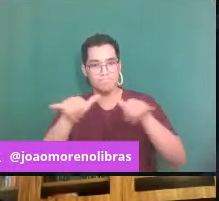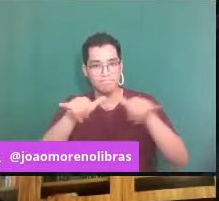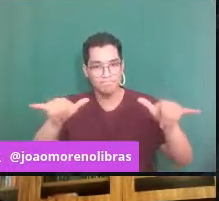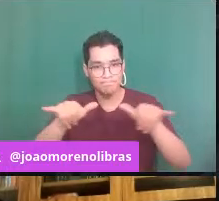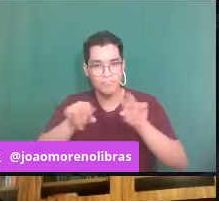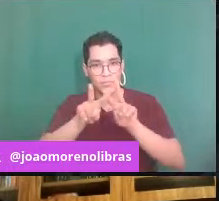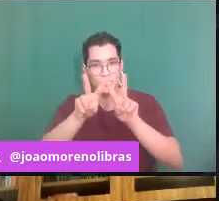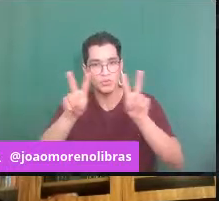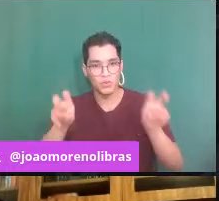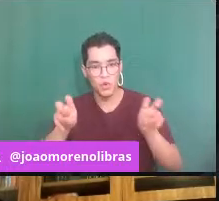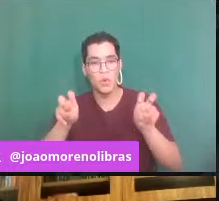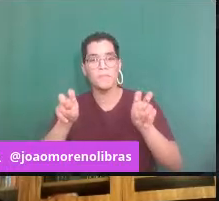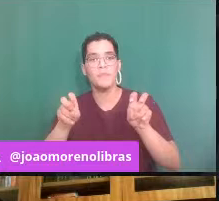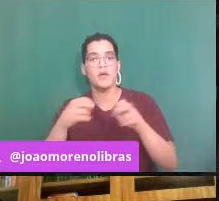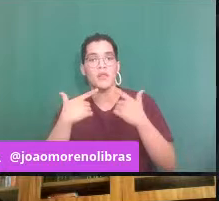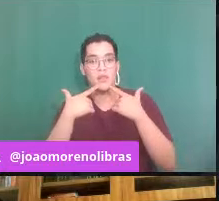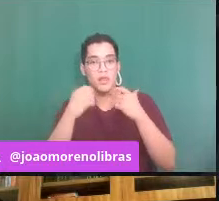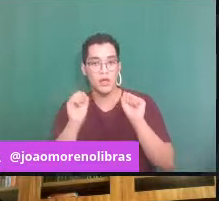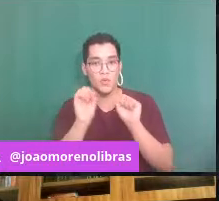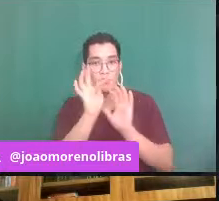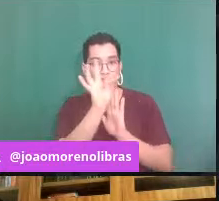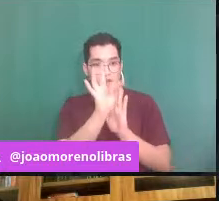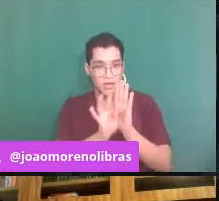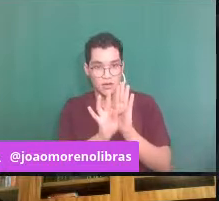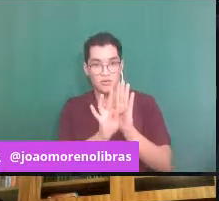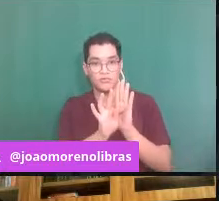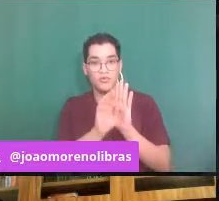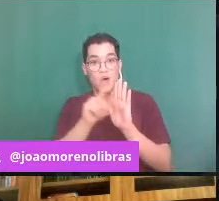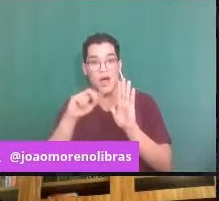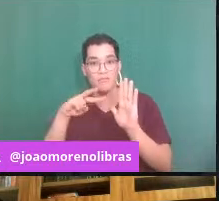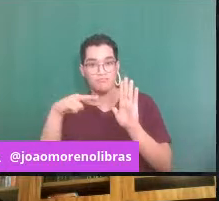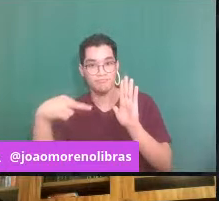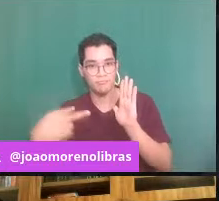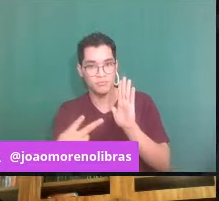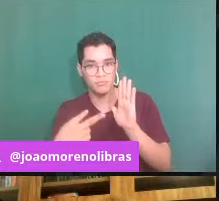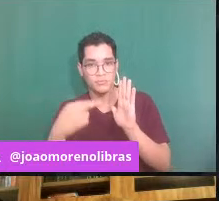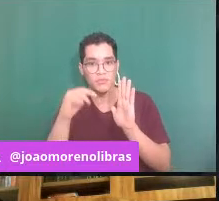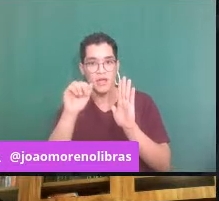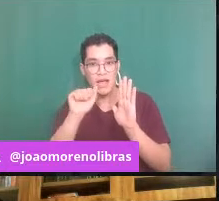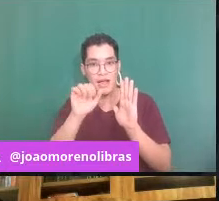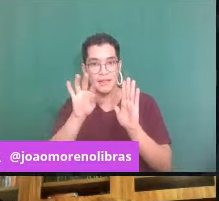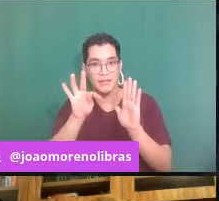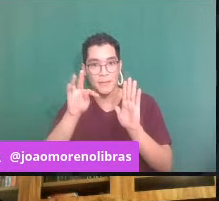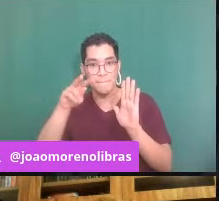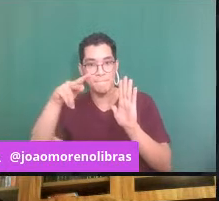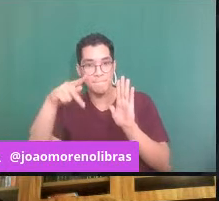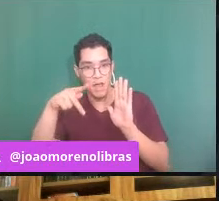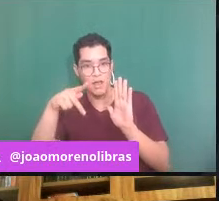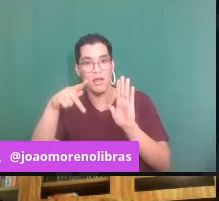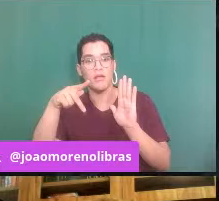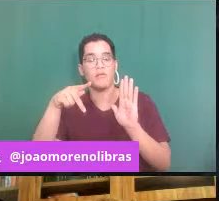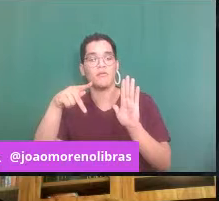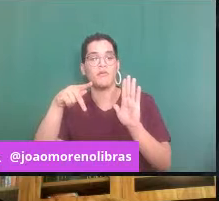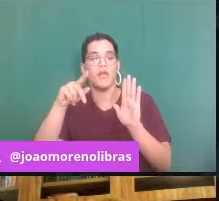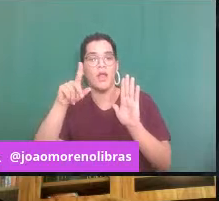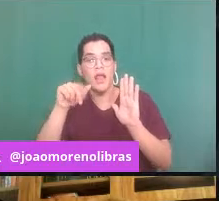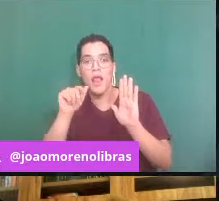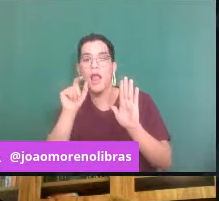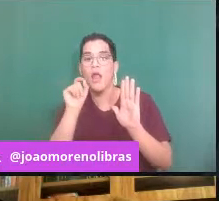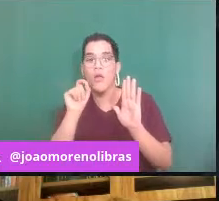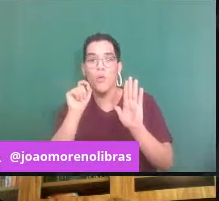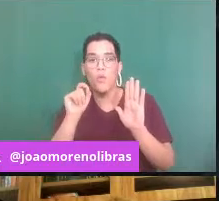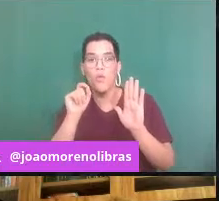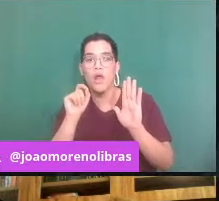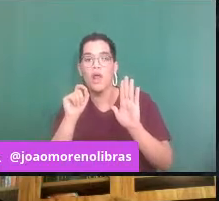textual, dessa visão, dessa perspectiva da TD, pensando nesses procedimentos analíticos, porque também a